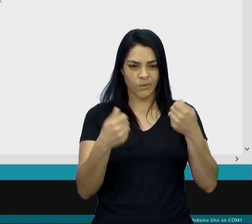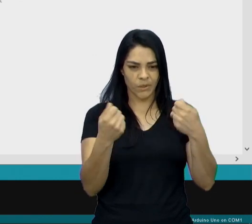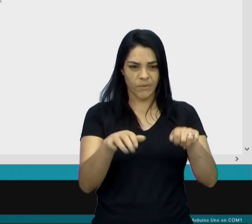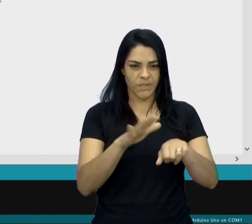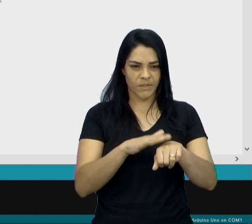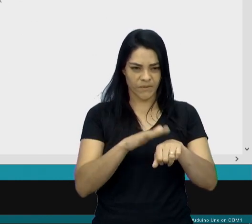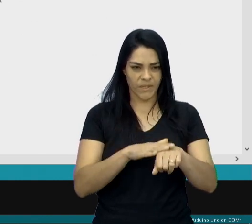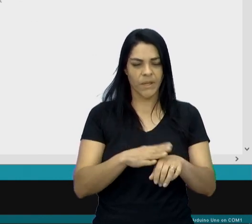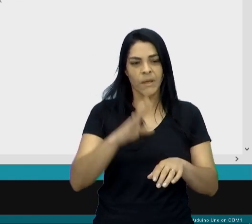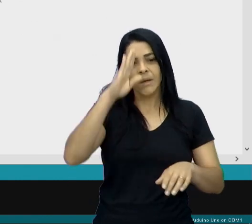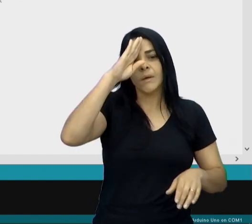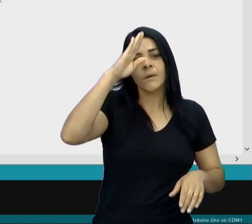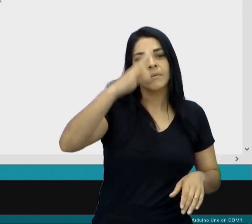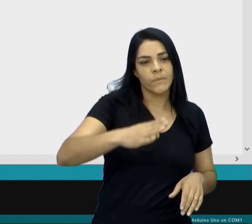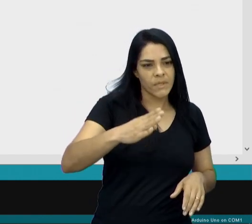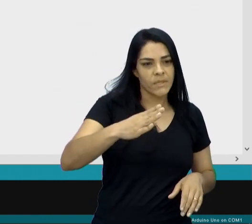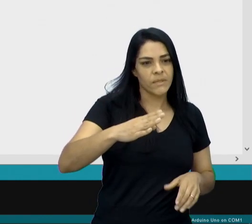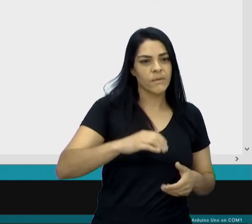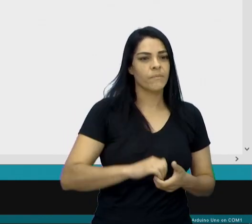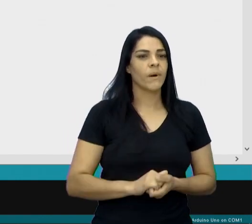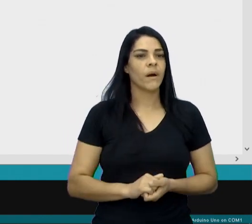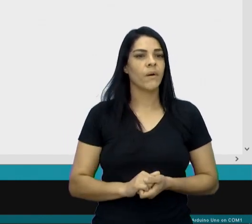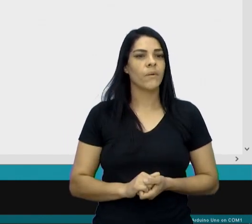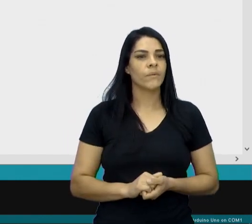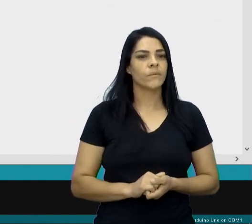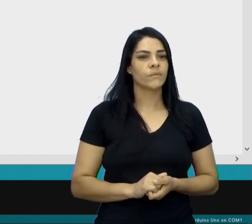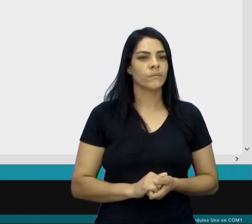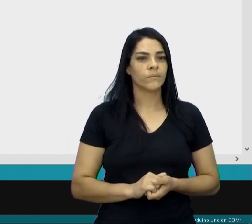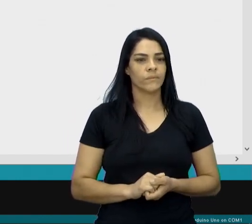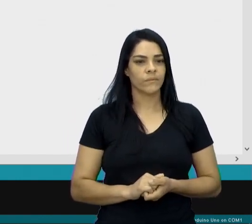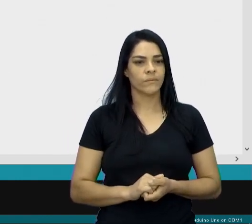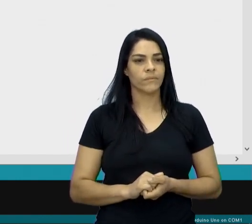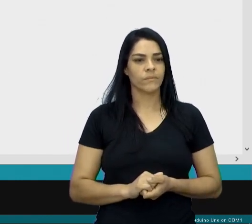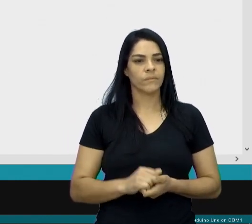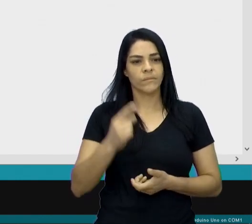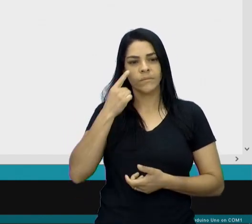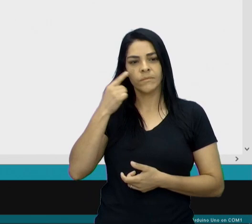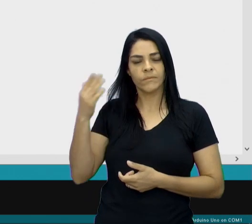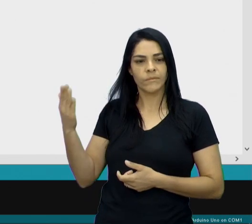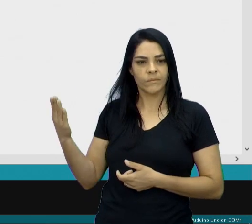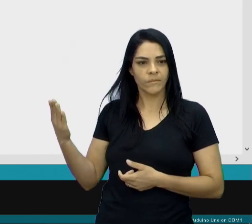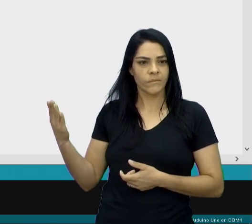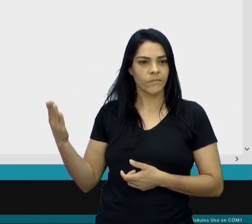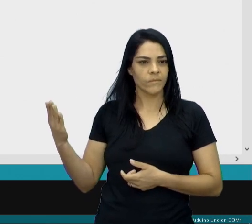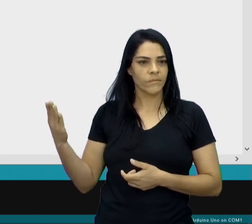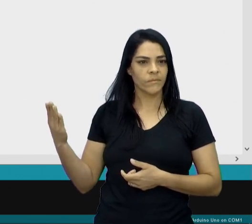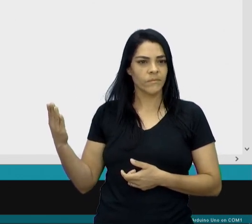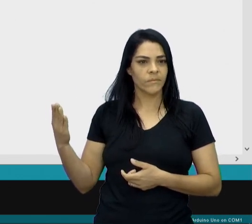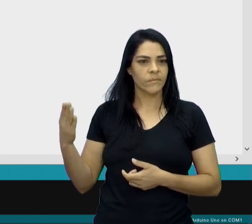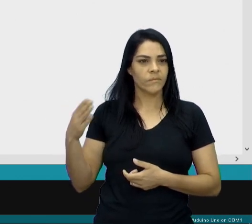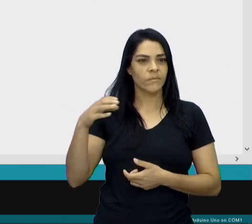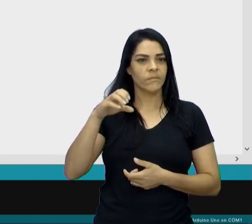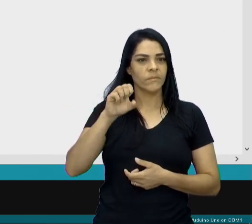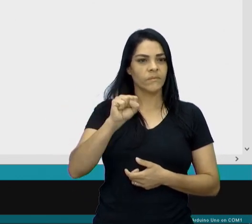principal dele é o void setup e depois o void loop. Aqui no void setup você